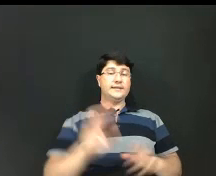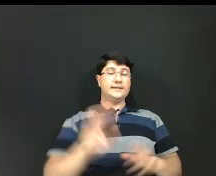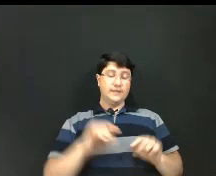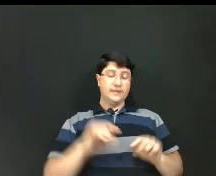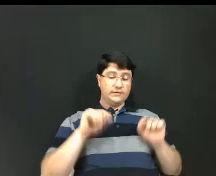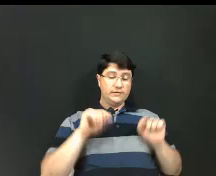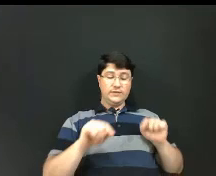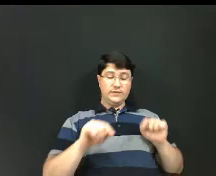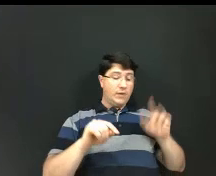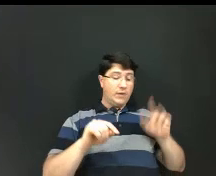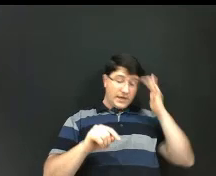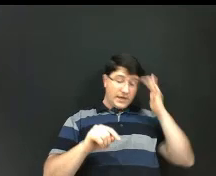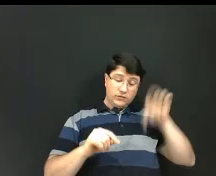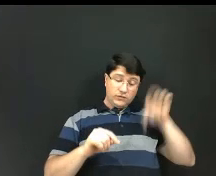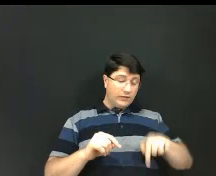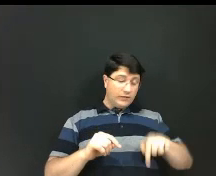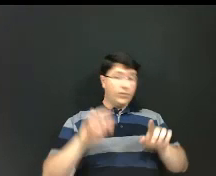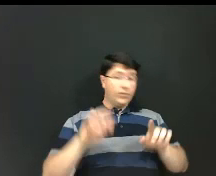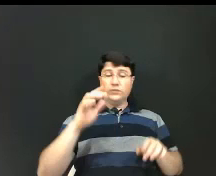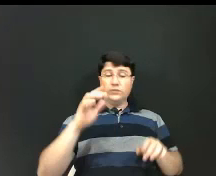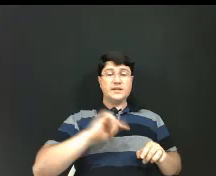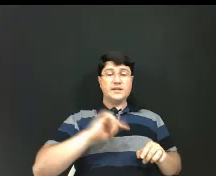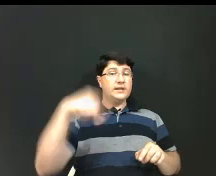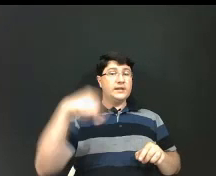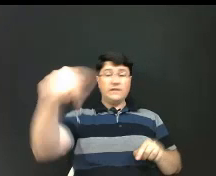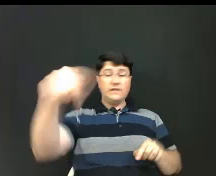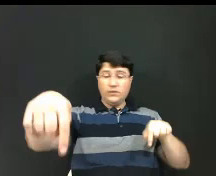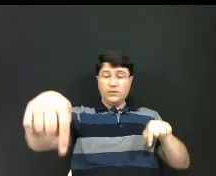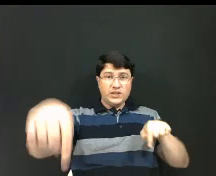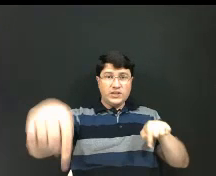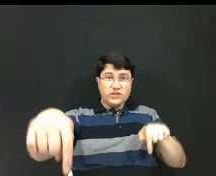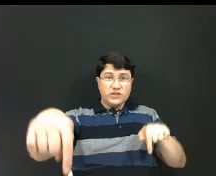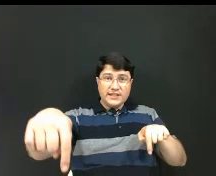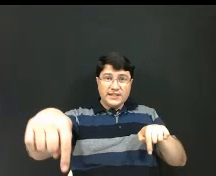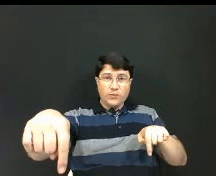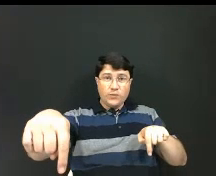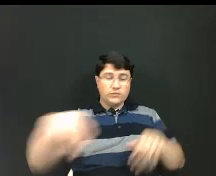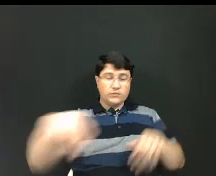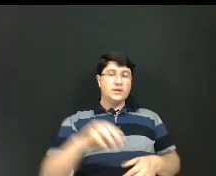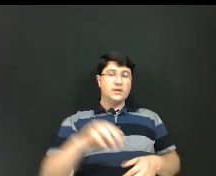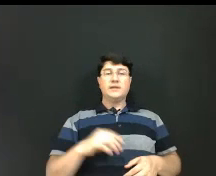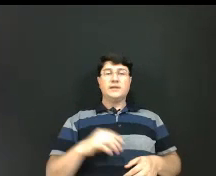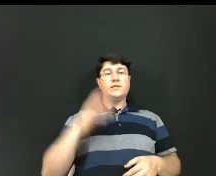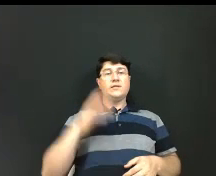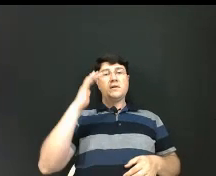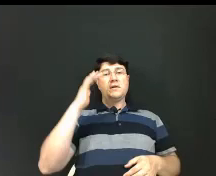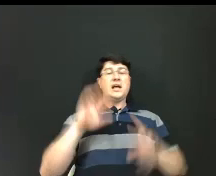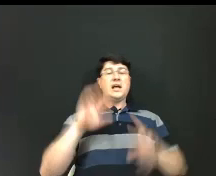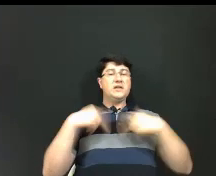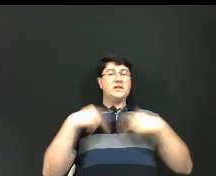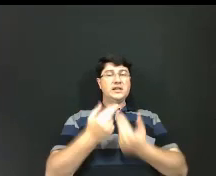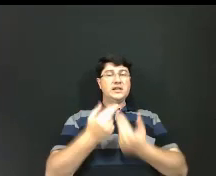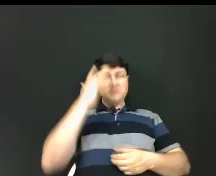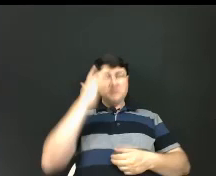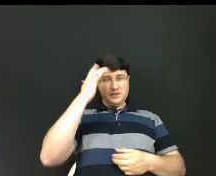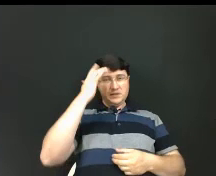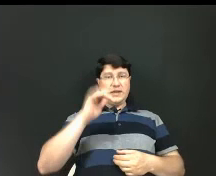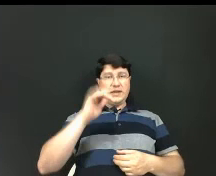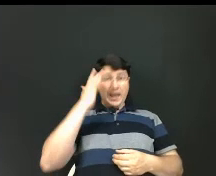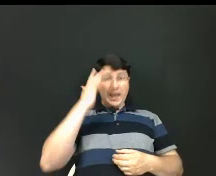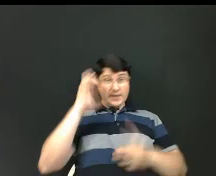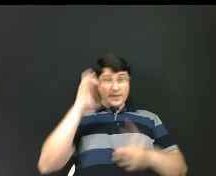Foi mudado. Então, amanhã não está no ponto, semana que vem não tinha esses pontos. Então,